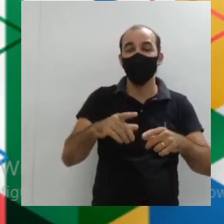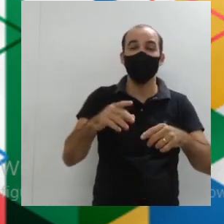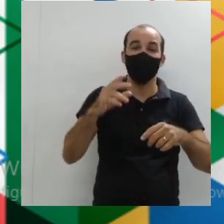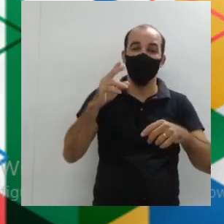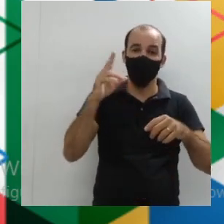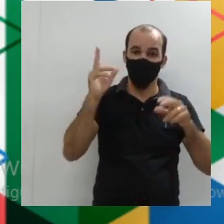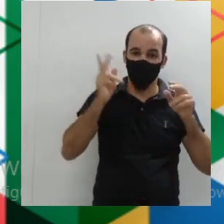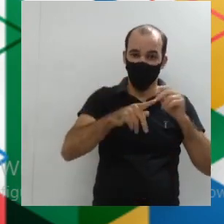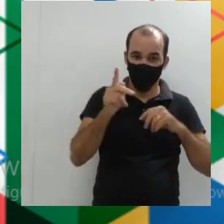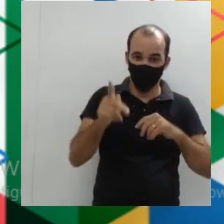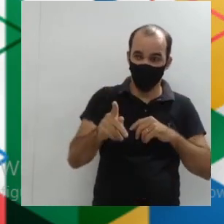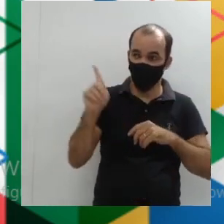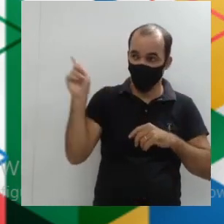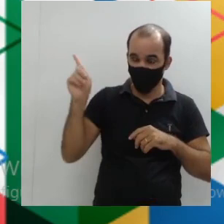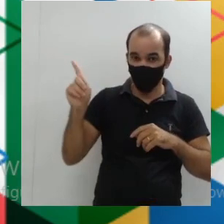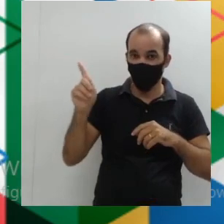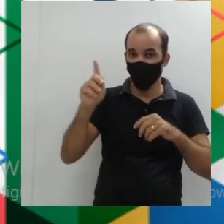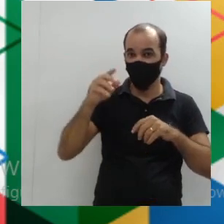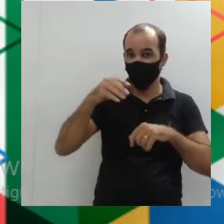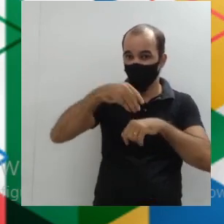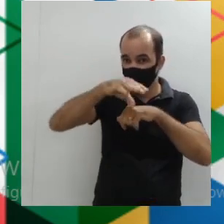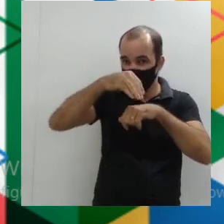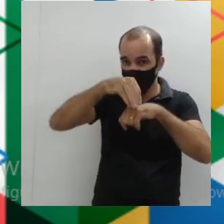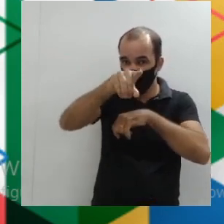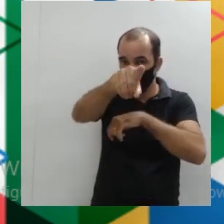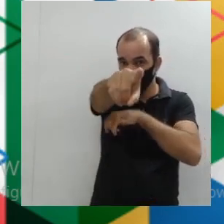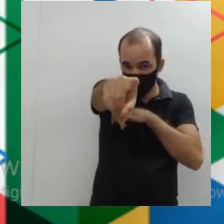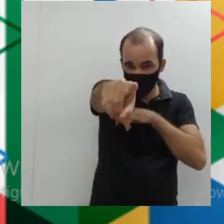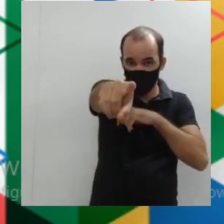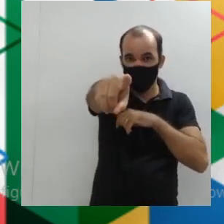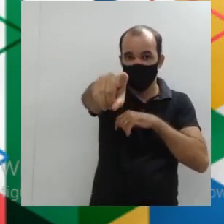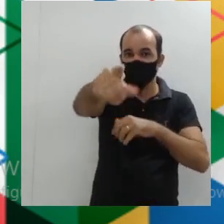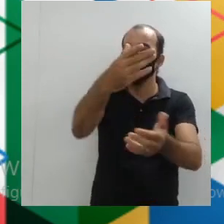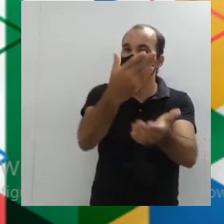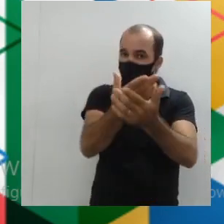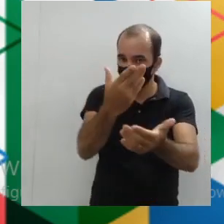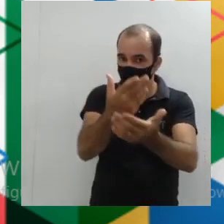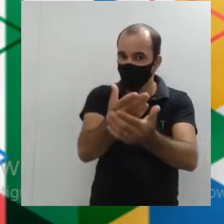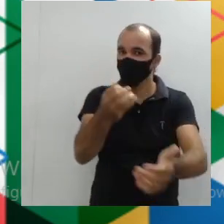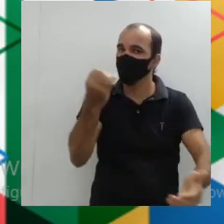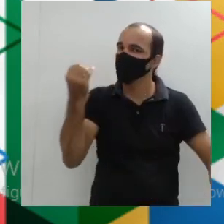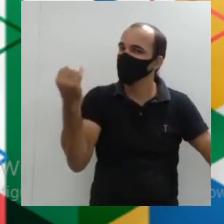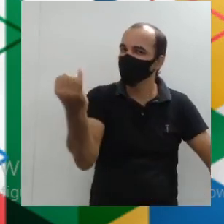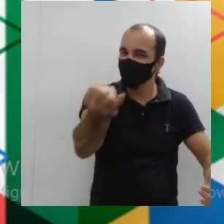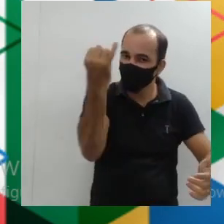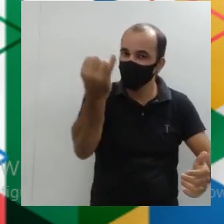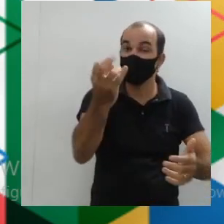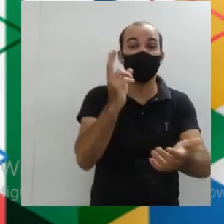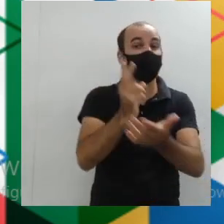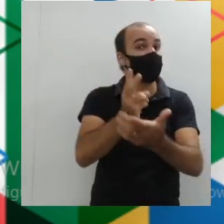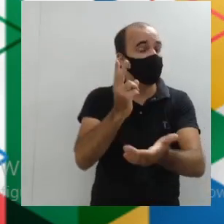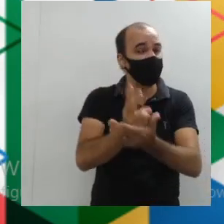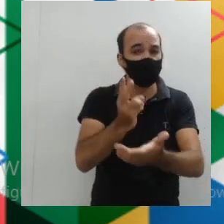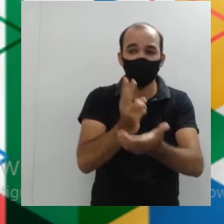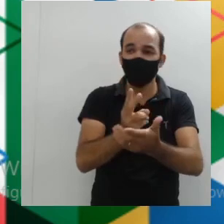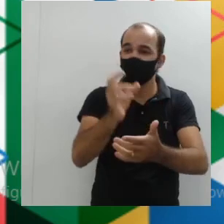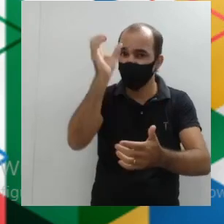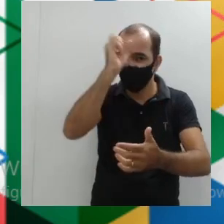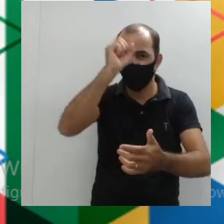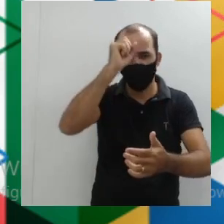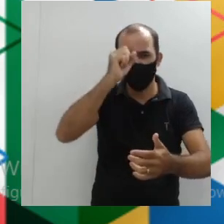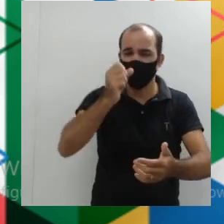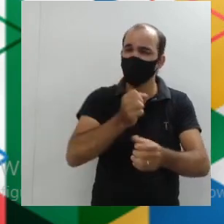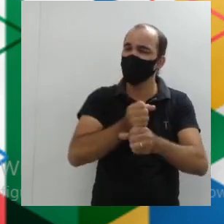seguinte: galera, estude, sempre temos algo novo para aprender. E o nosso outro filósofo diz que os limites